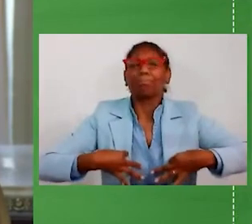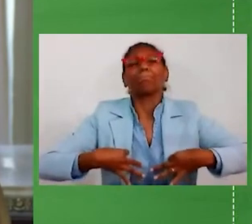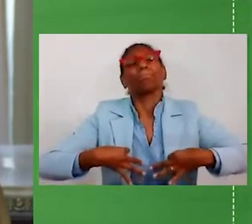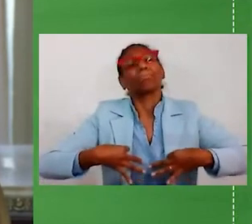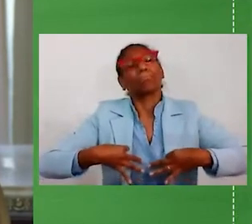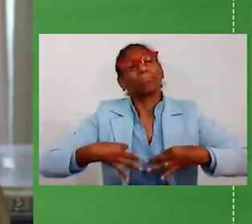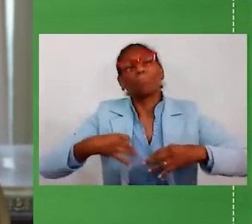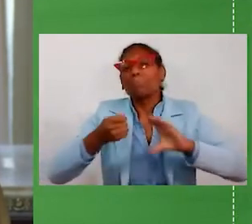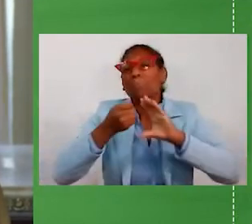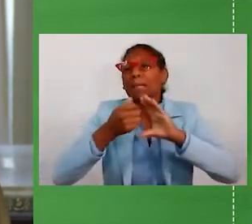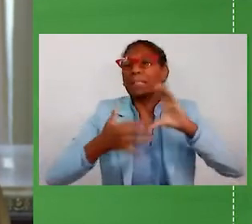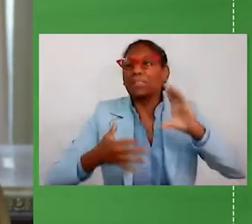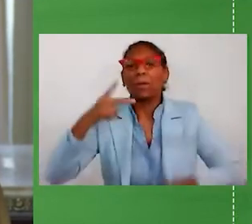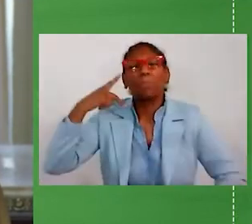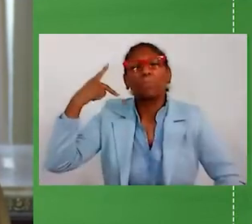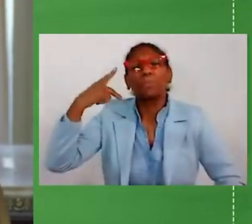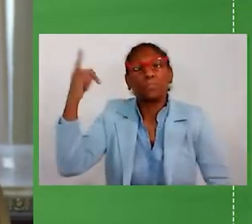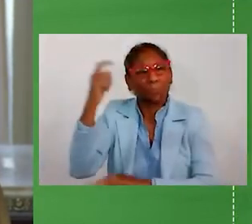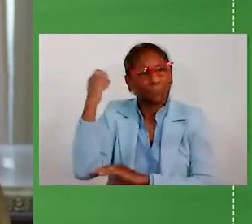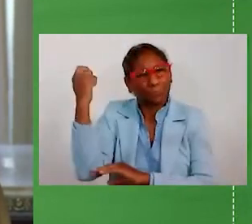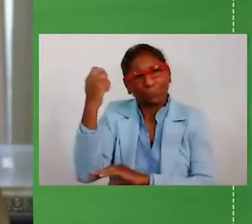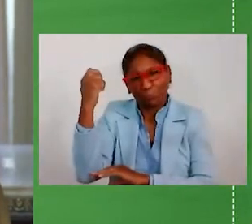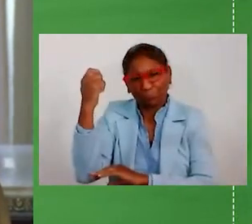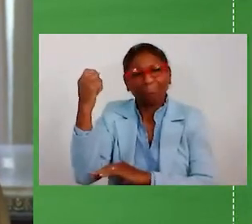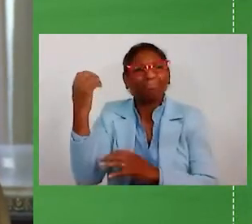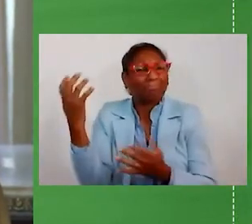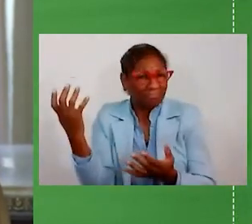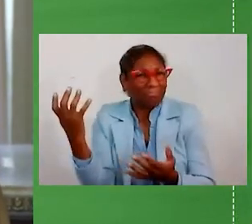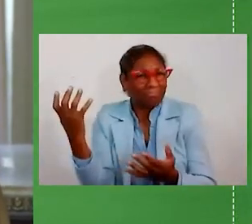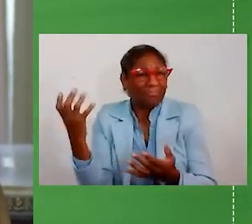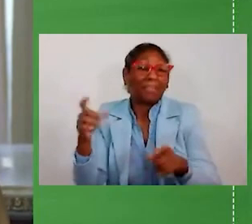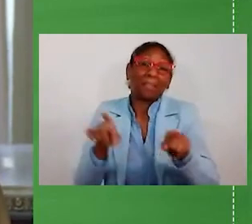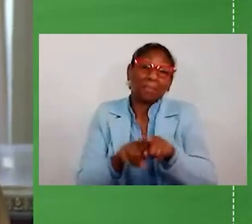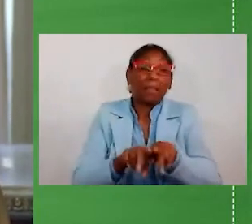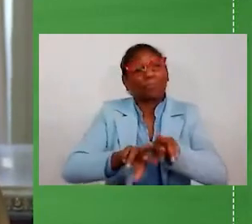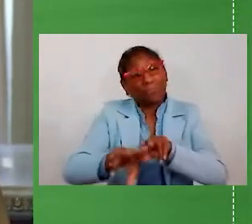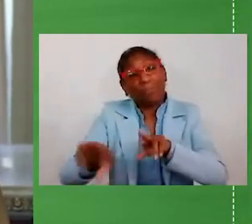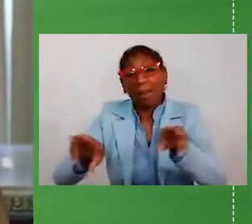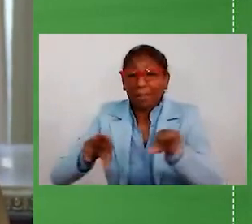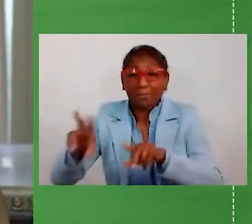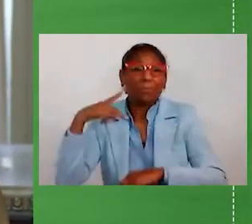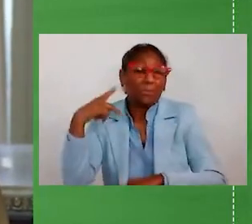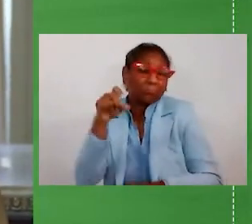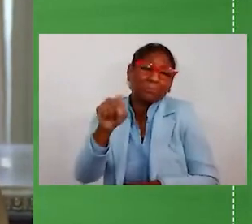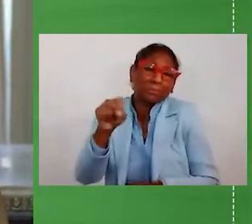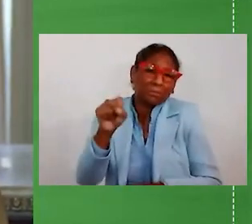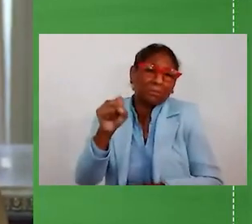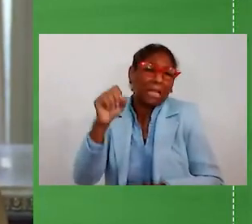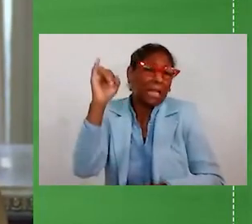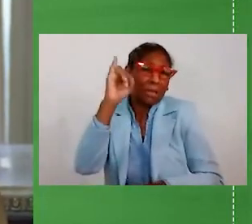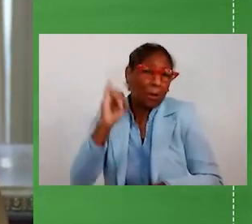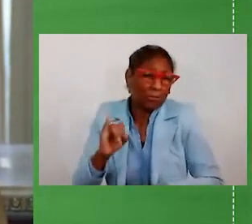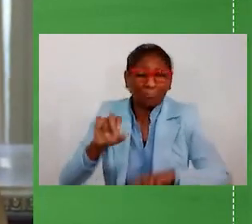uma característica da política do Rio Grande do Sul, e não obstante tenhamos as diferenças políticas, as diferenças